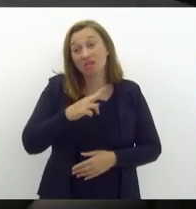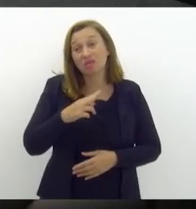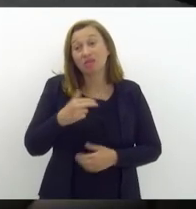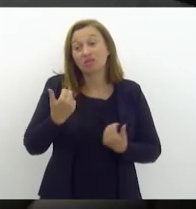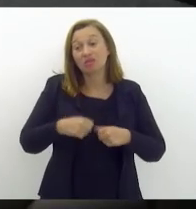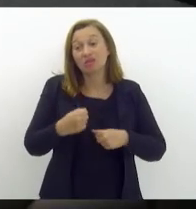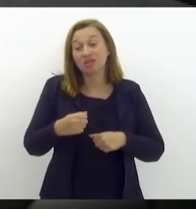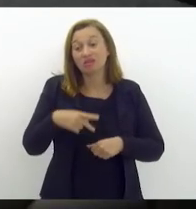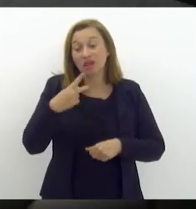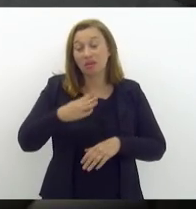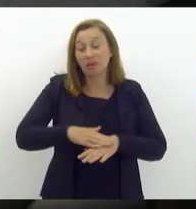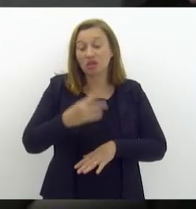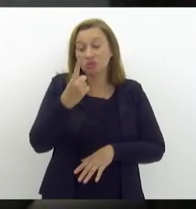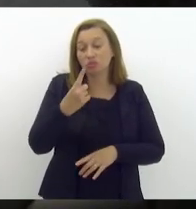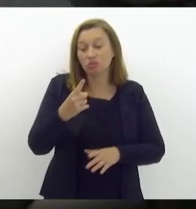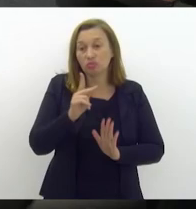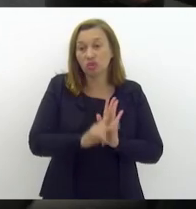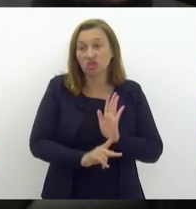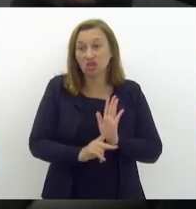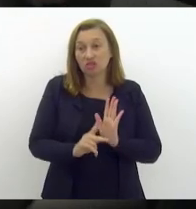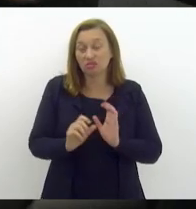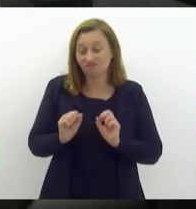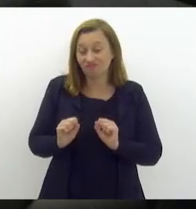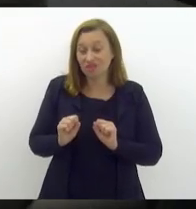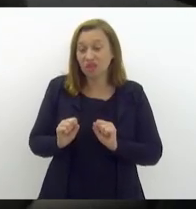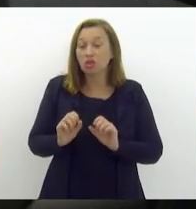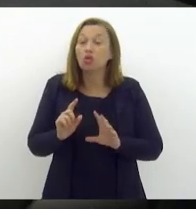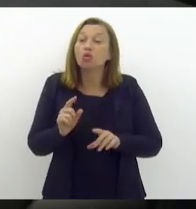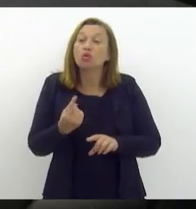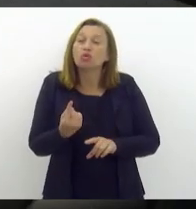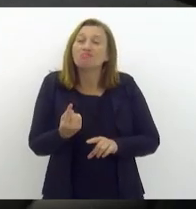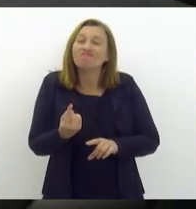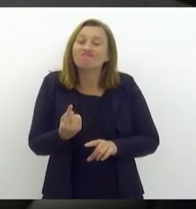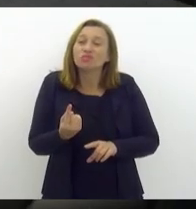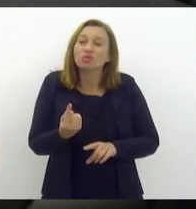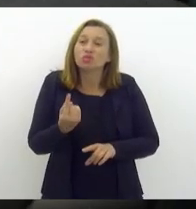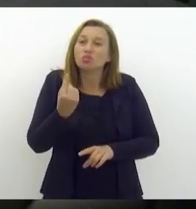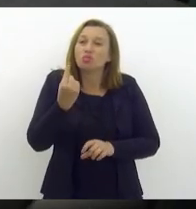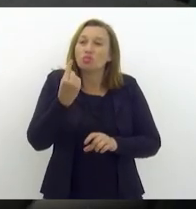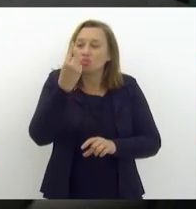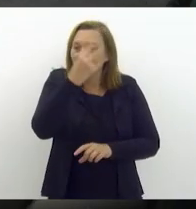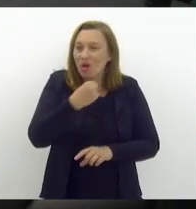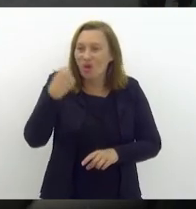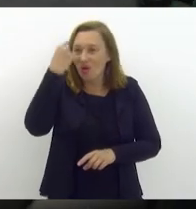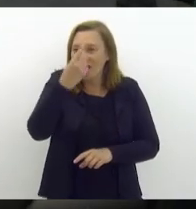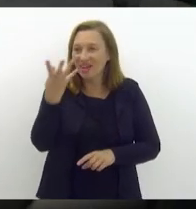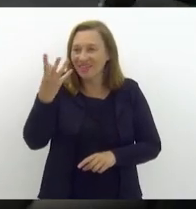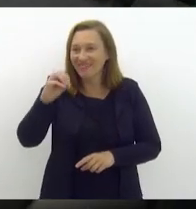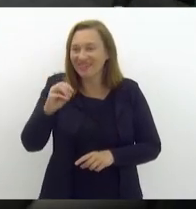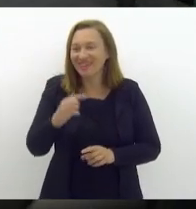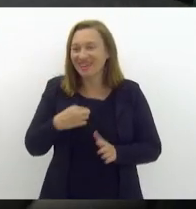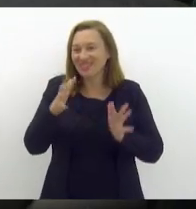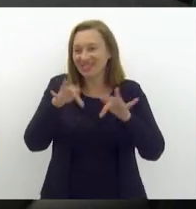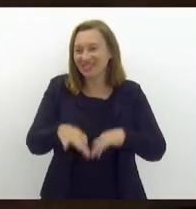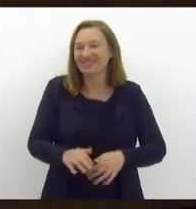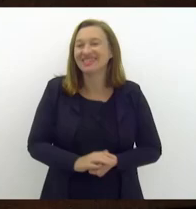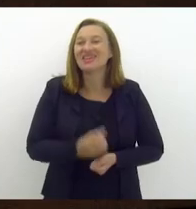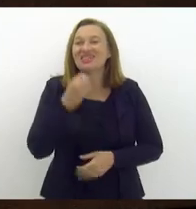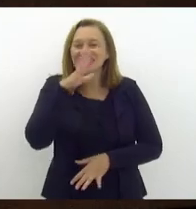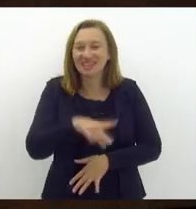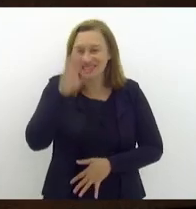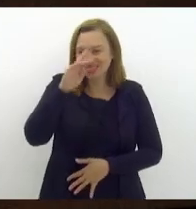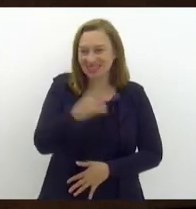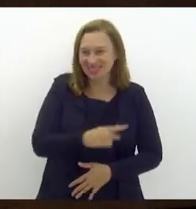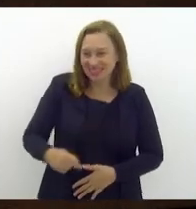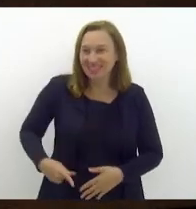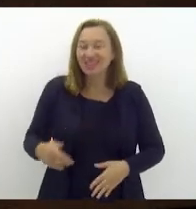menos mais um projeto. Não, com certeza. Vossa Excelência, no máximo uma hora e quarenta eu termino. Boa tarde, presidente.